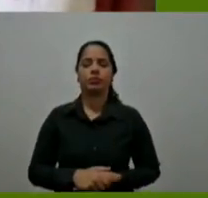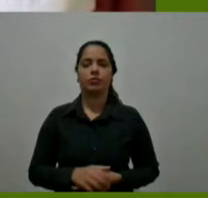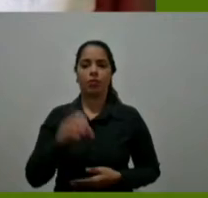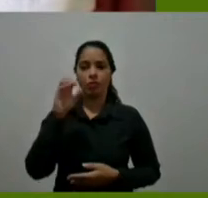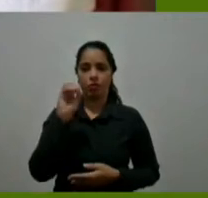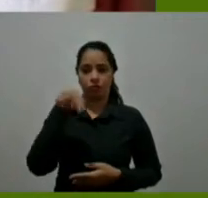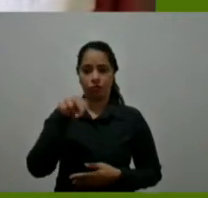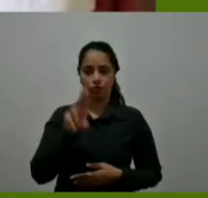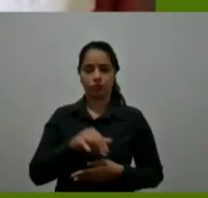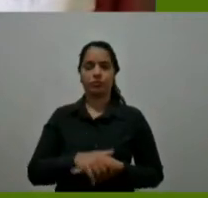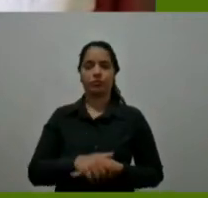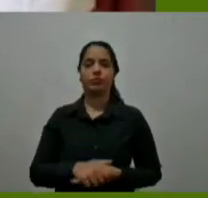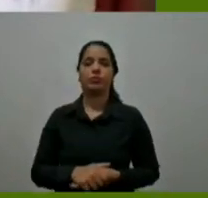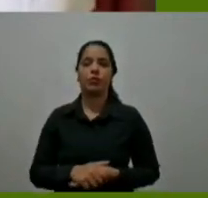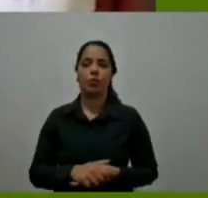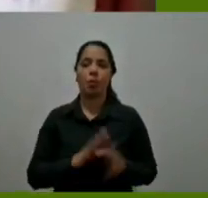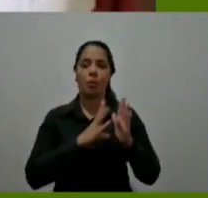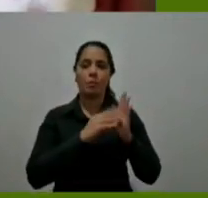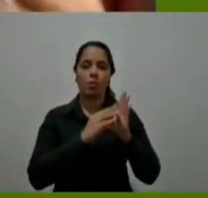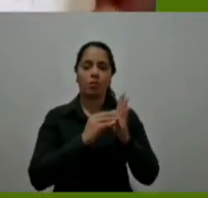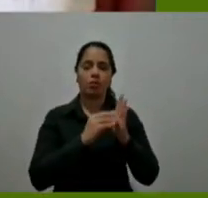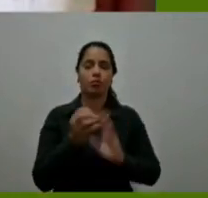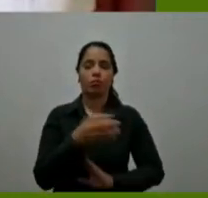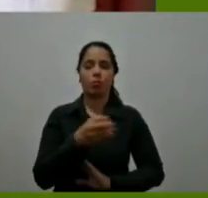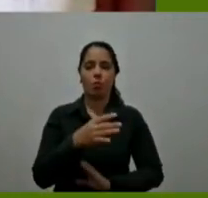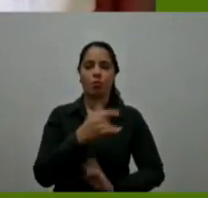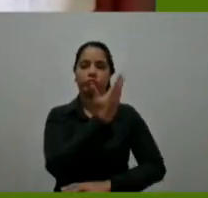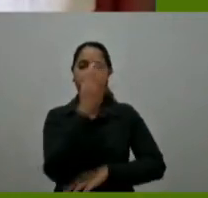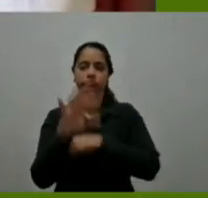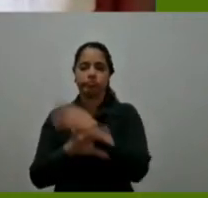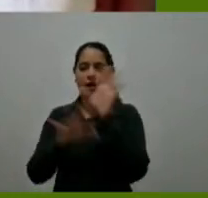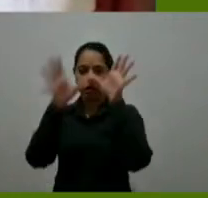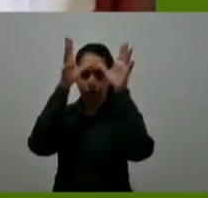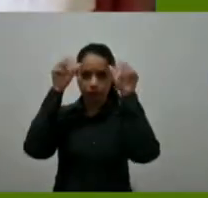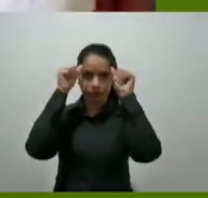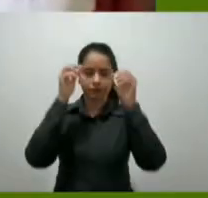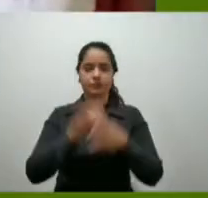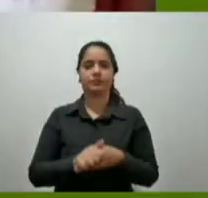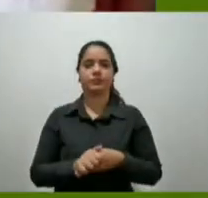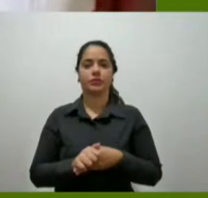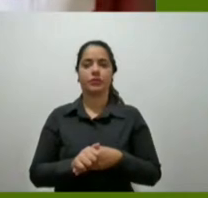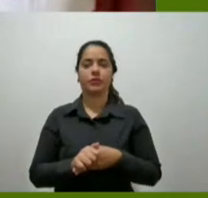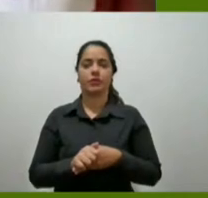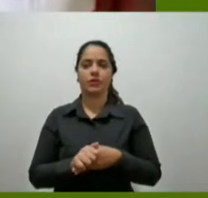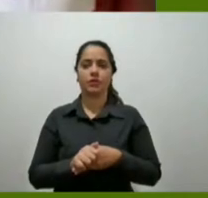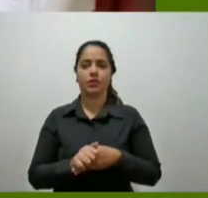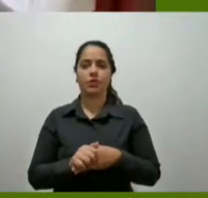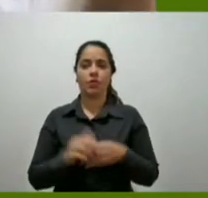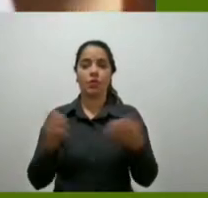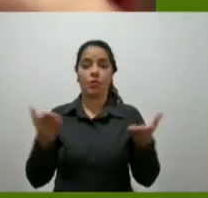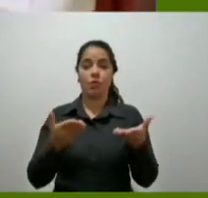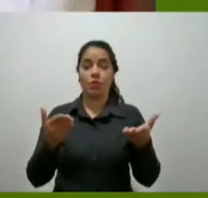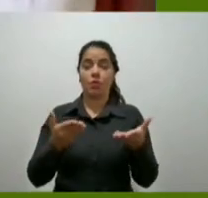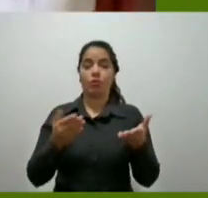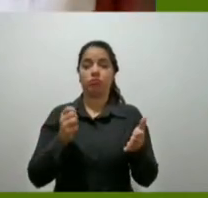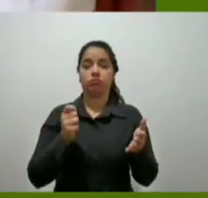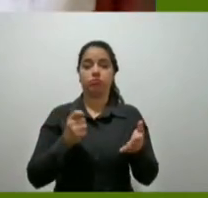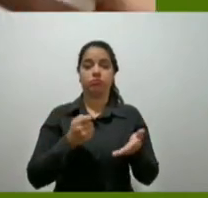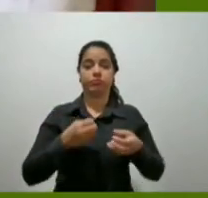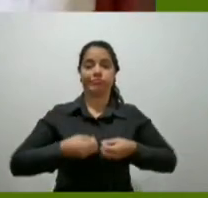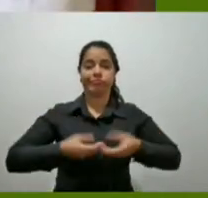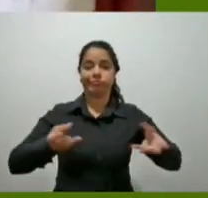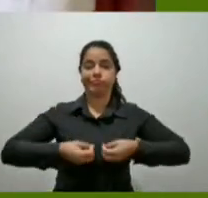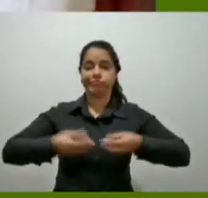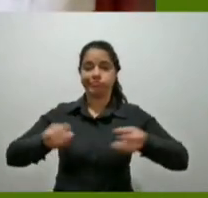economia extrativista, sabe? Hoje, o consumo de produtos ambientais no planeta ele é brutal. Em torno da minha casa, em Paris, nós